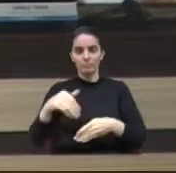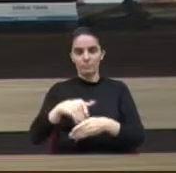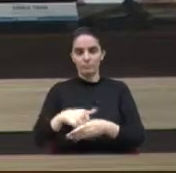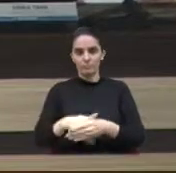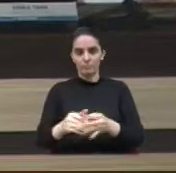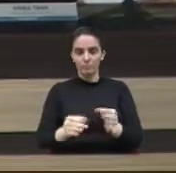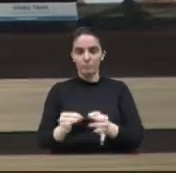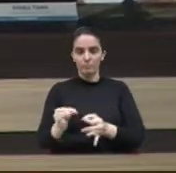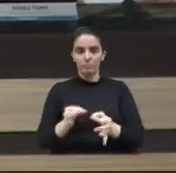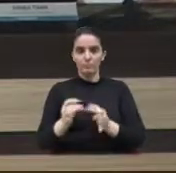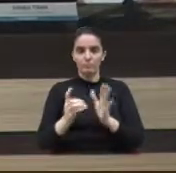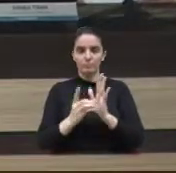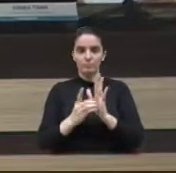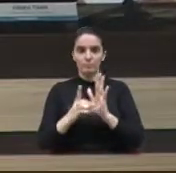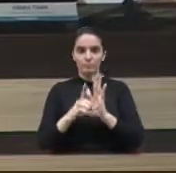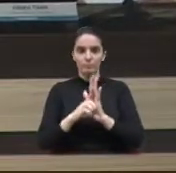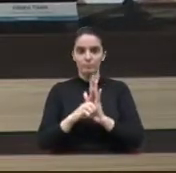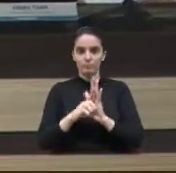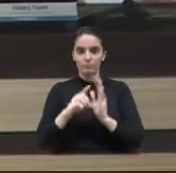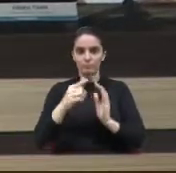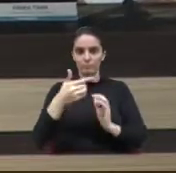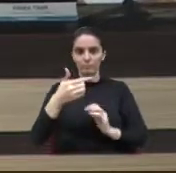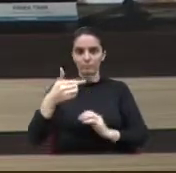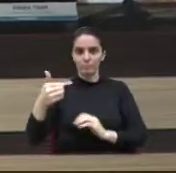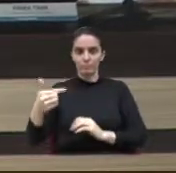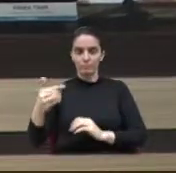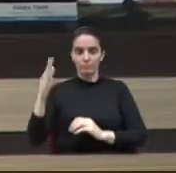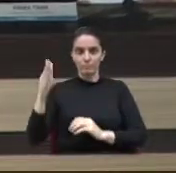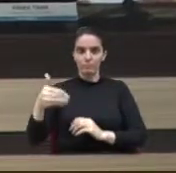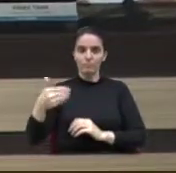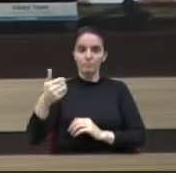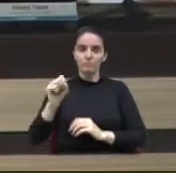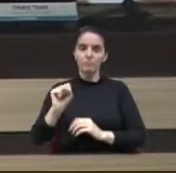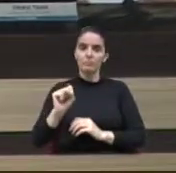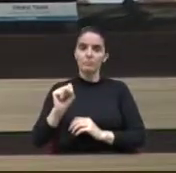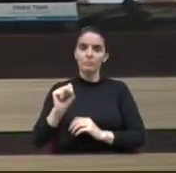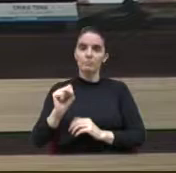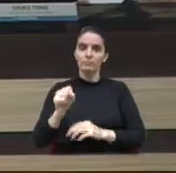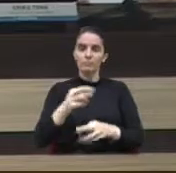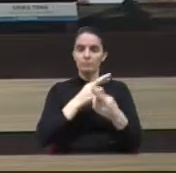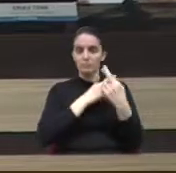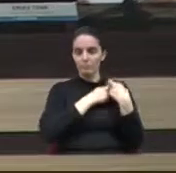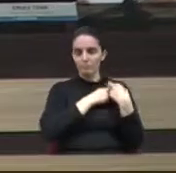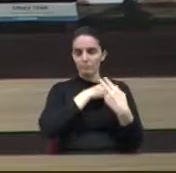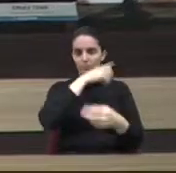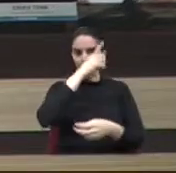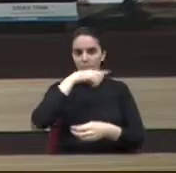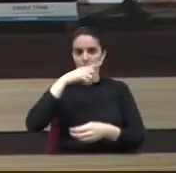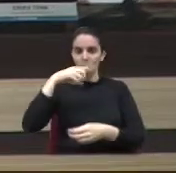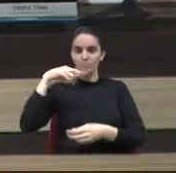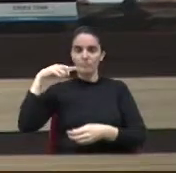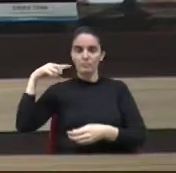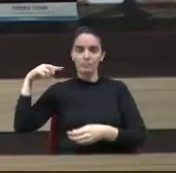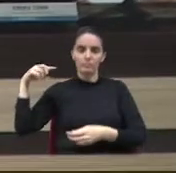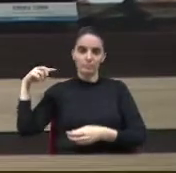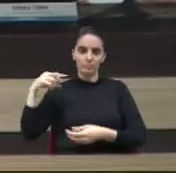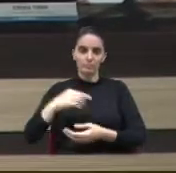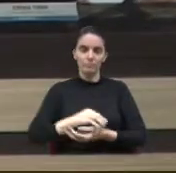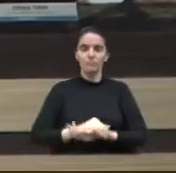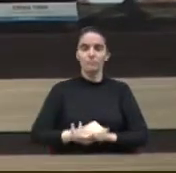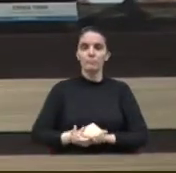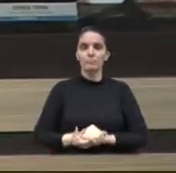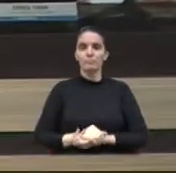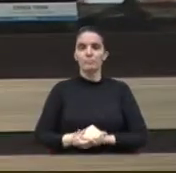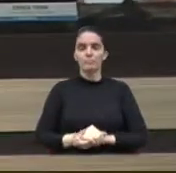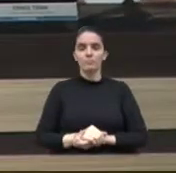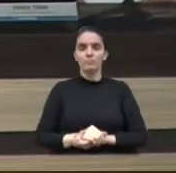do projeto de decreto legislativo número 22/2018, de autoria da vereadora Mayra Rosana Gama de Araújo Silva